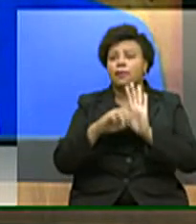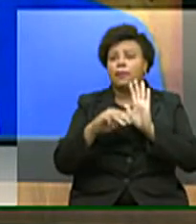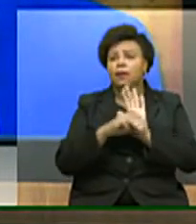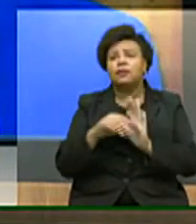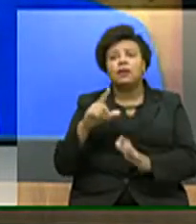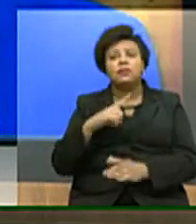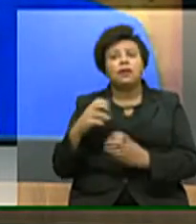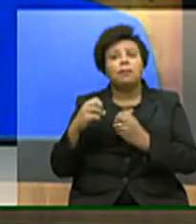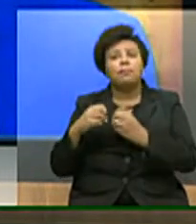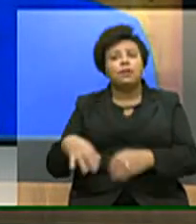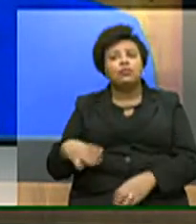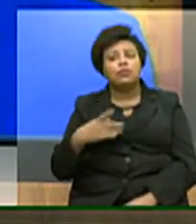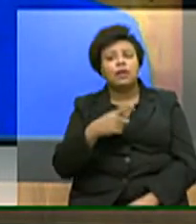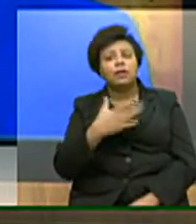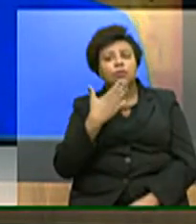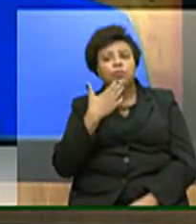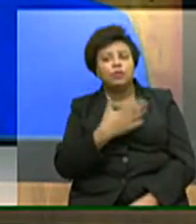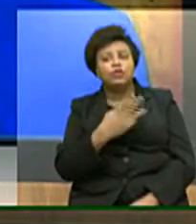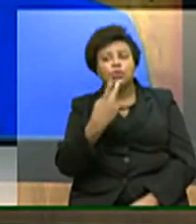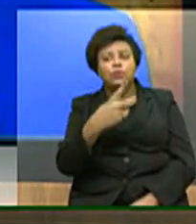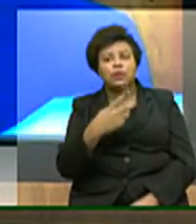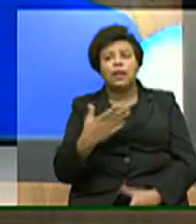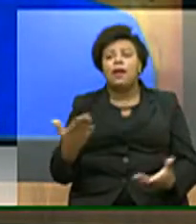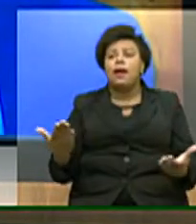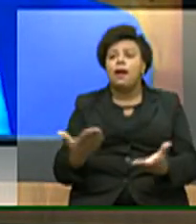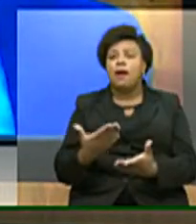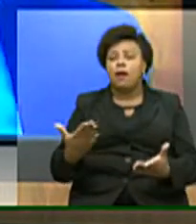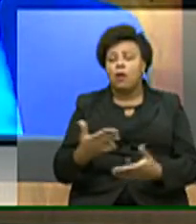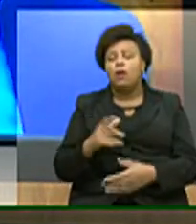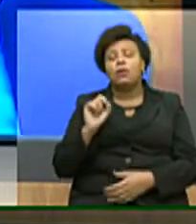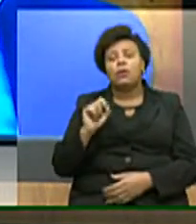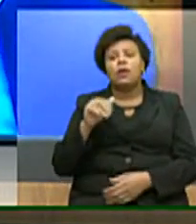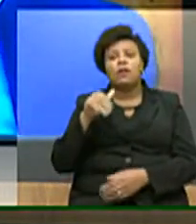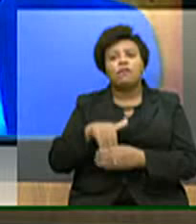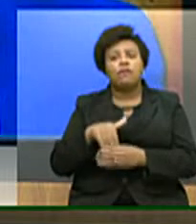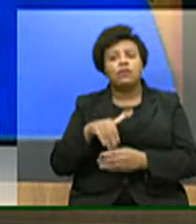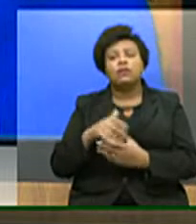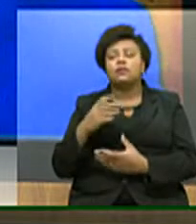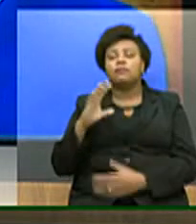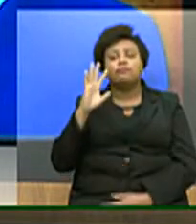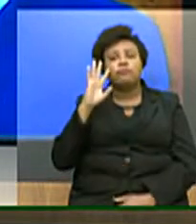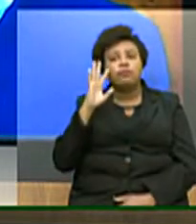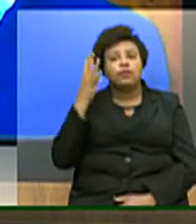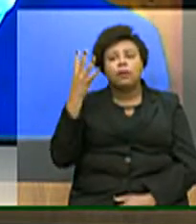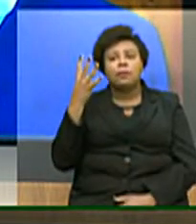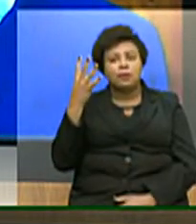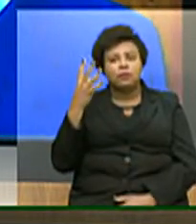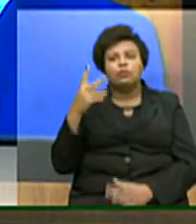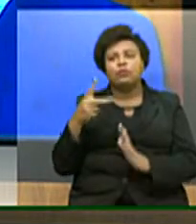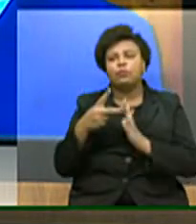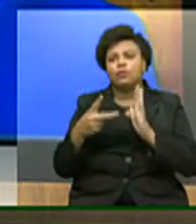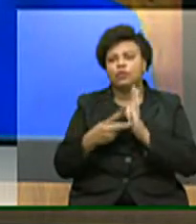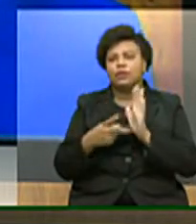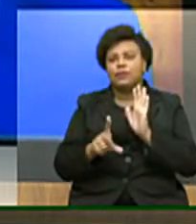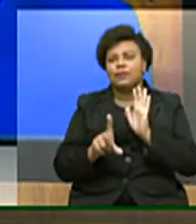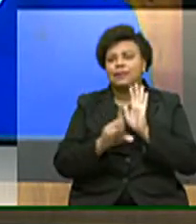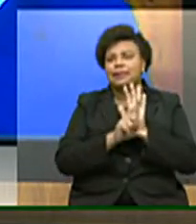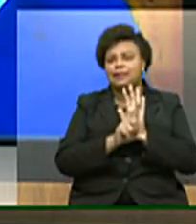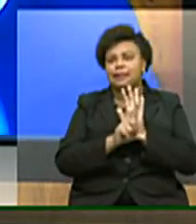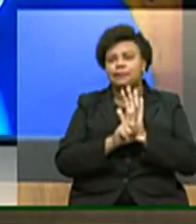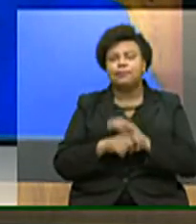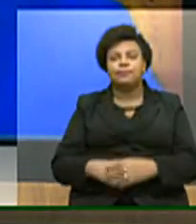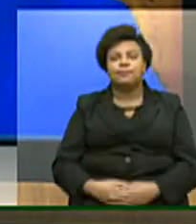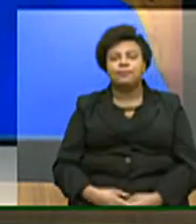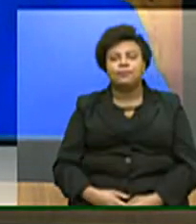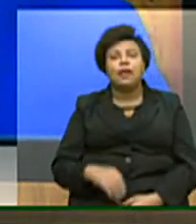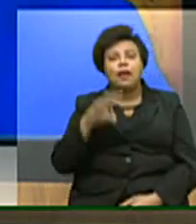o requerimento. Passamos agora, então, ao encaminhamento do projeto